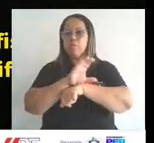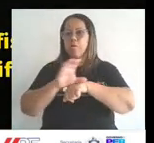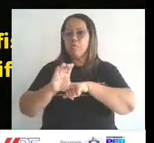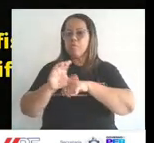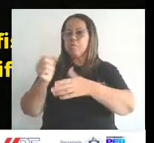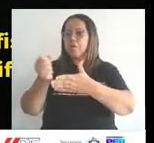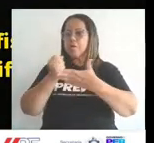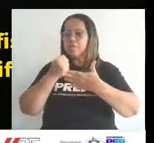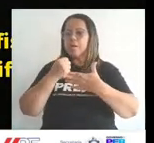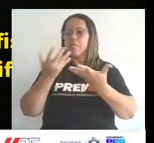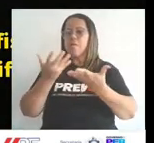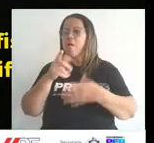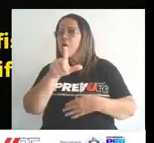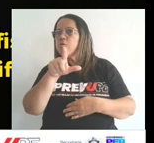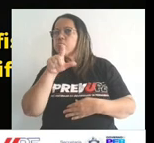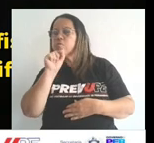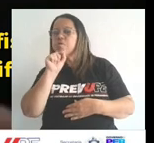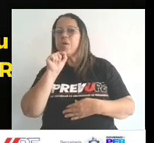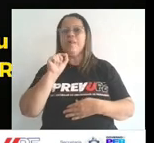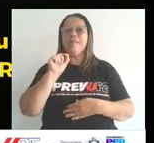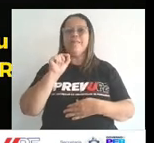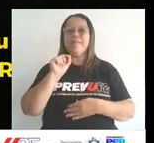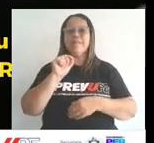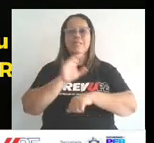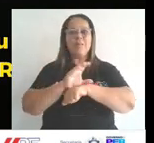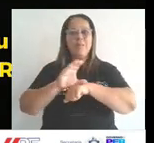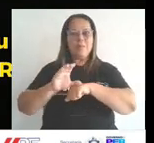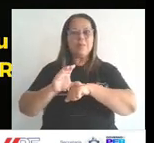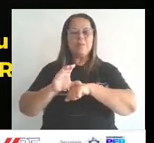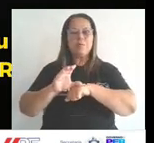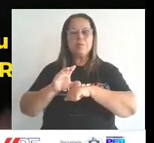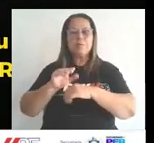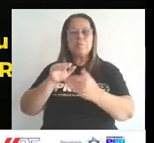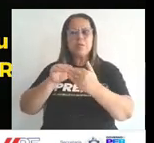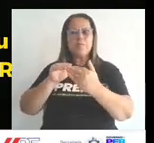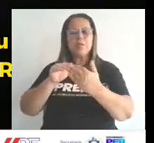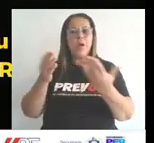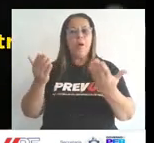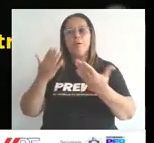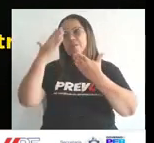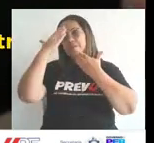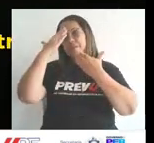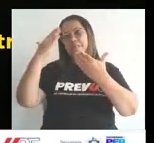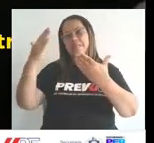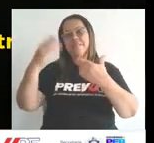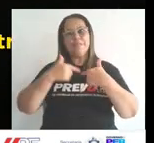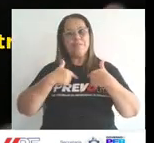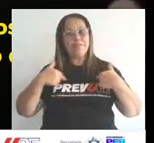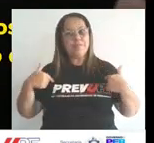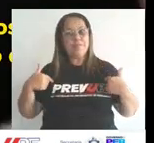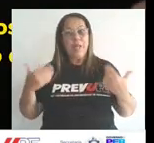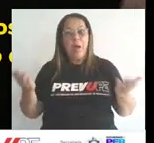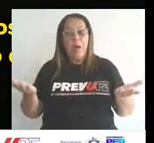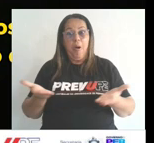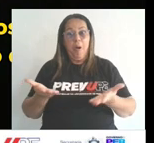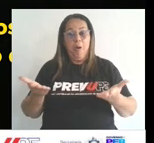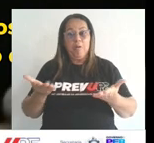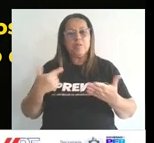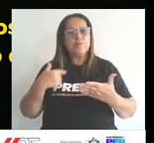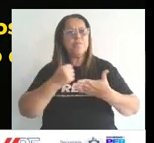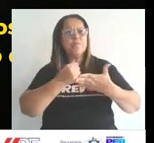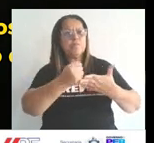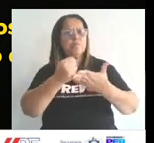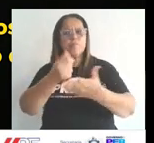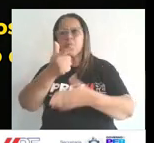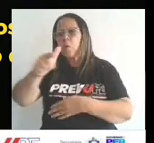escolher minha profissão e o que eu me identificava. Né? Então, assim, eu sou muito grato até hoje ao Prevup, tanto que eu estou contribuindo também para que outros alunos